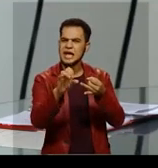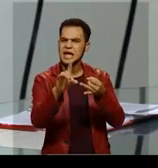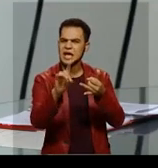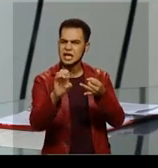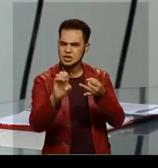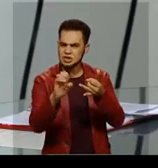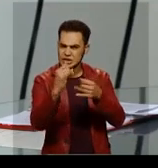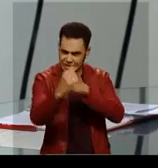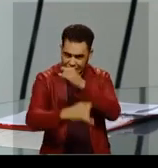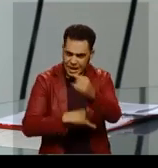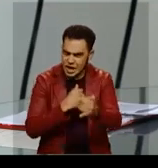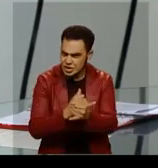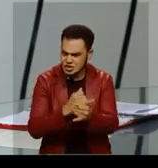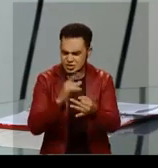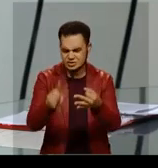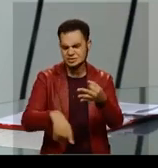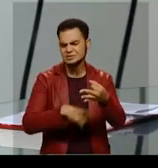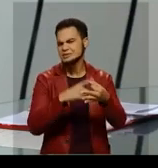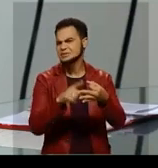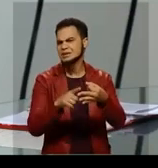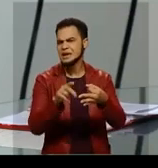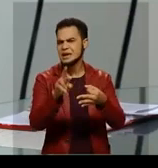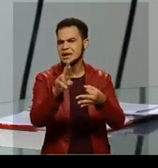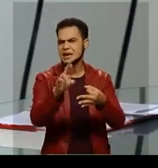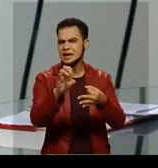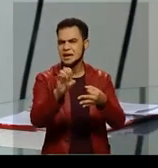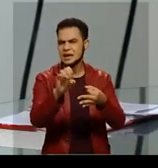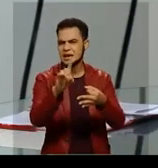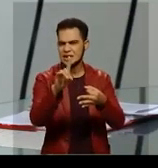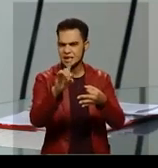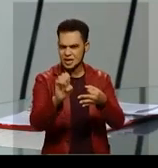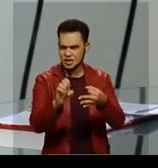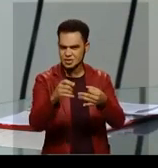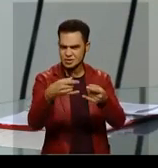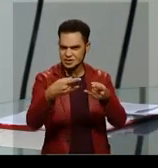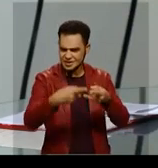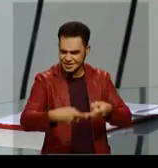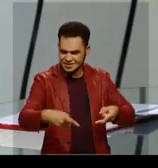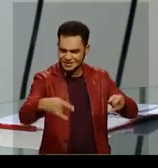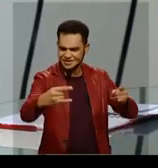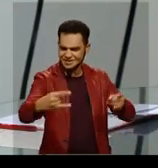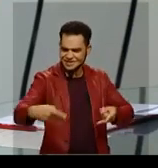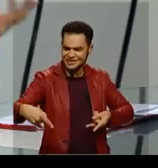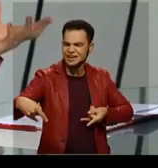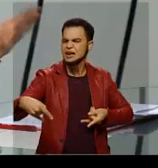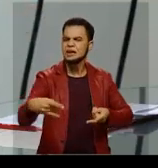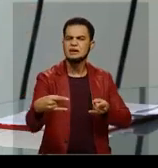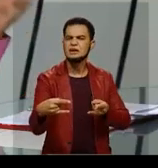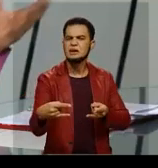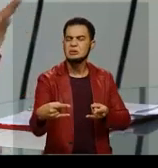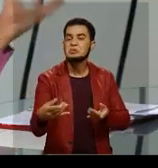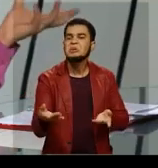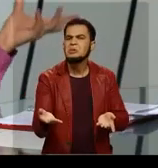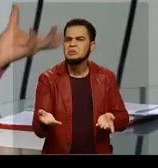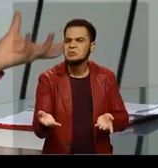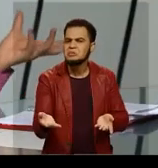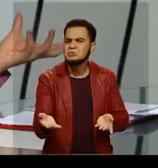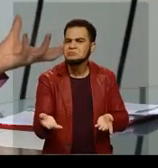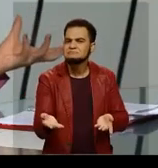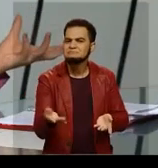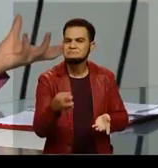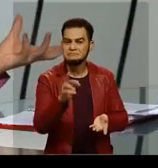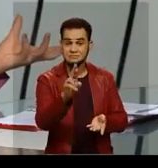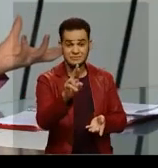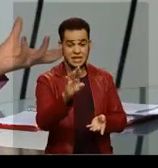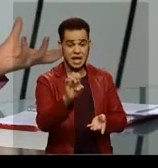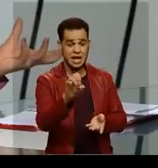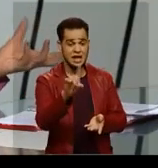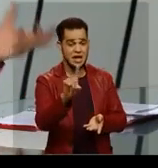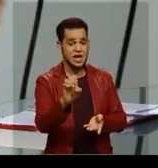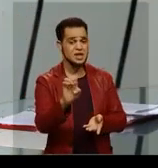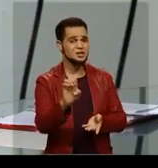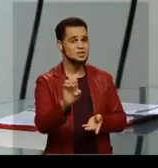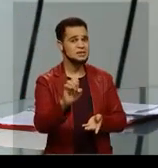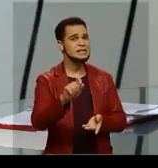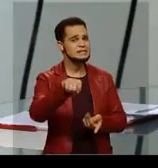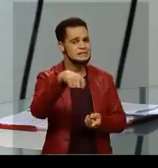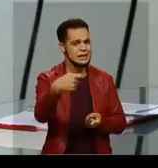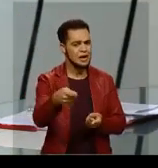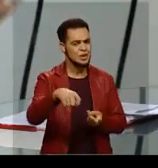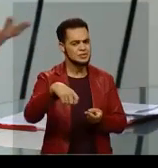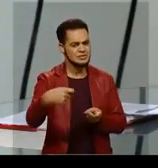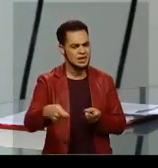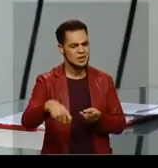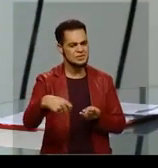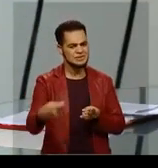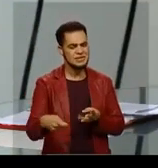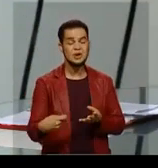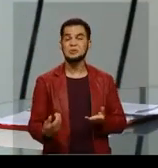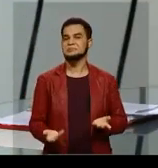É rede de balançar? Então, se eu falar rede solta, o que significa rede, professora? Eu vou perguntar